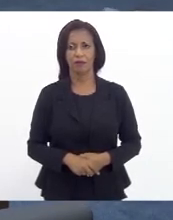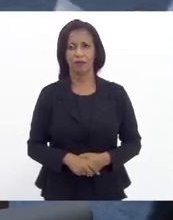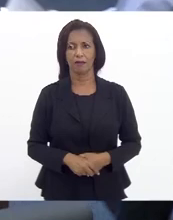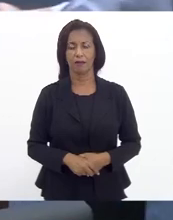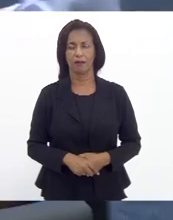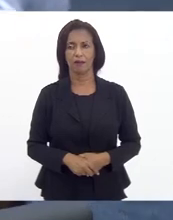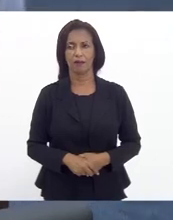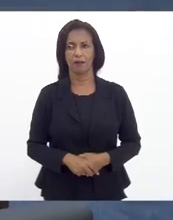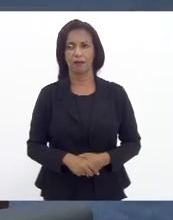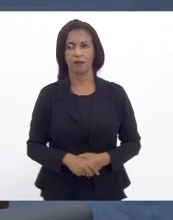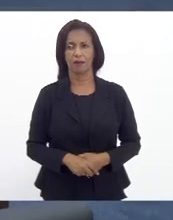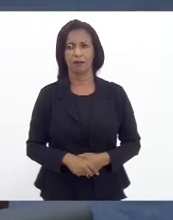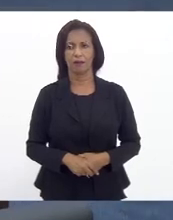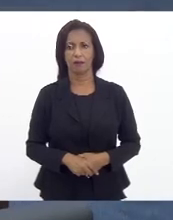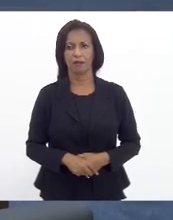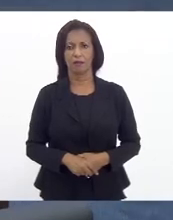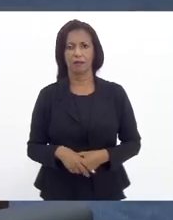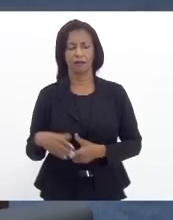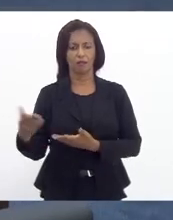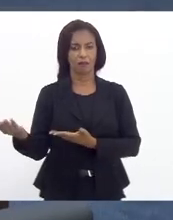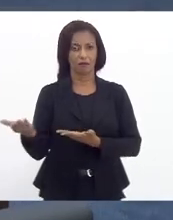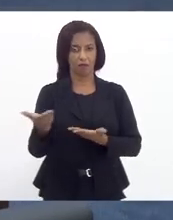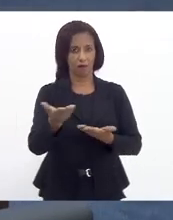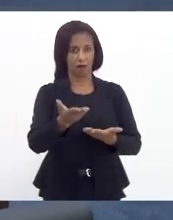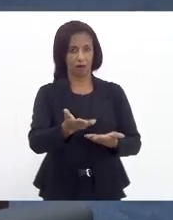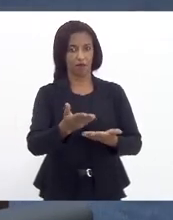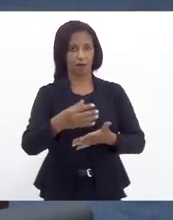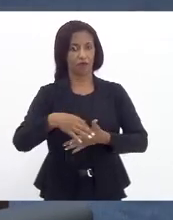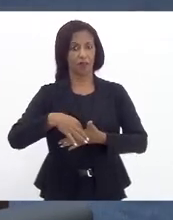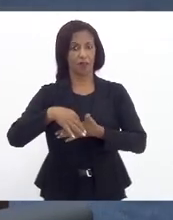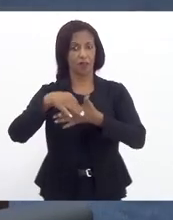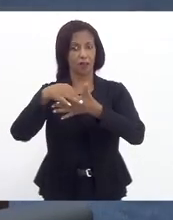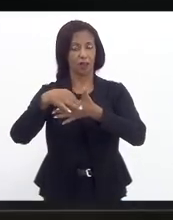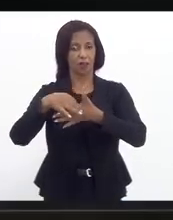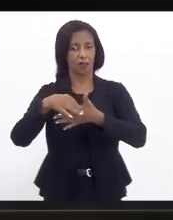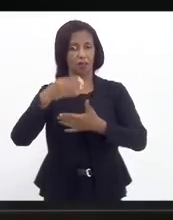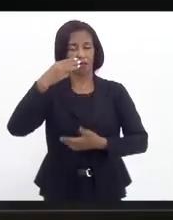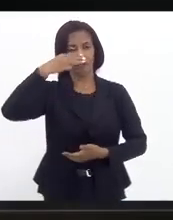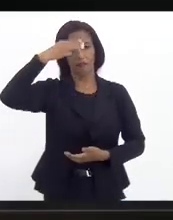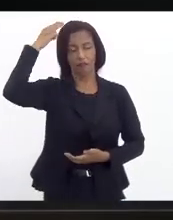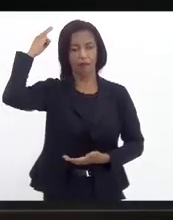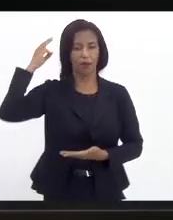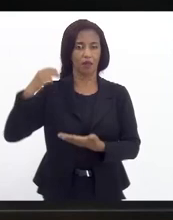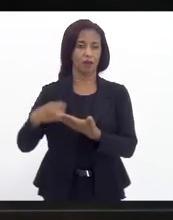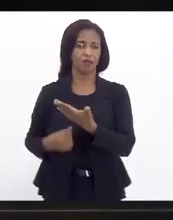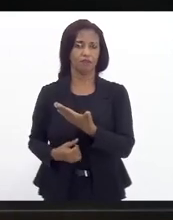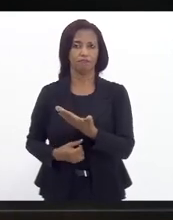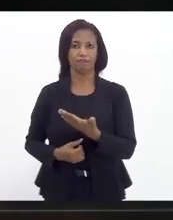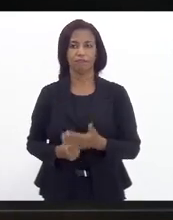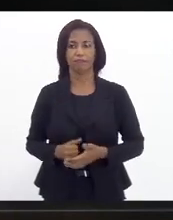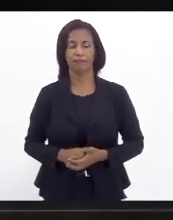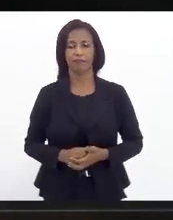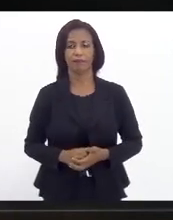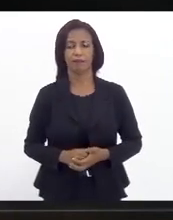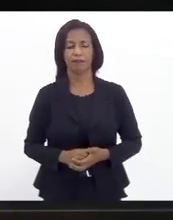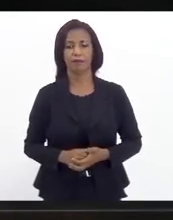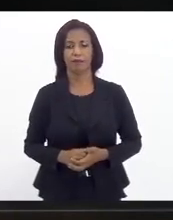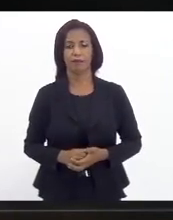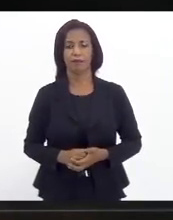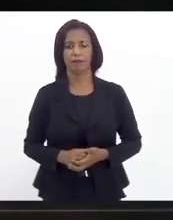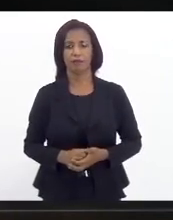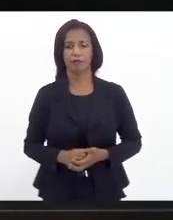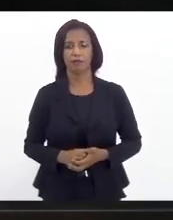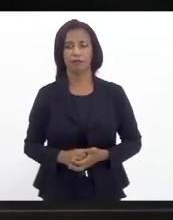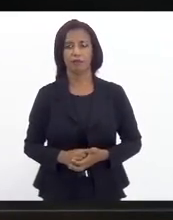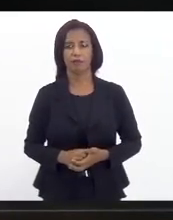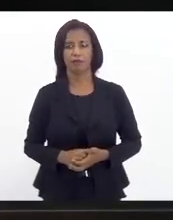Eu vou abrir a palavra para o líder do governo, deputado Márcio, chamo aqui o deputado Valdeque Carneiro. Chamo